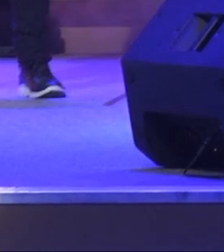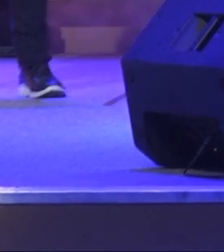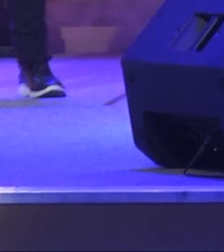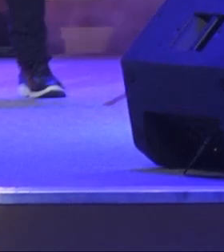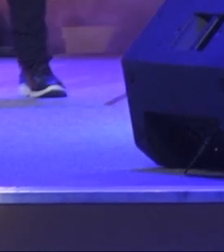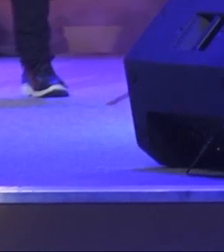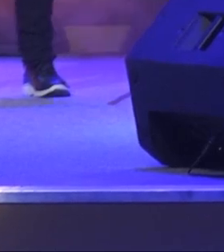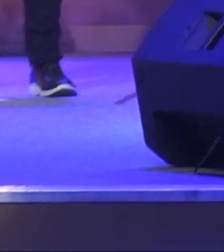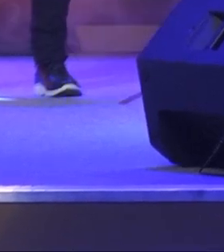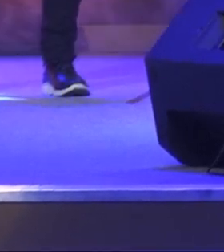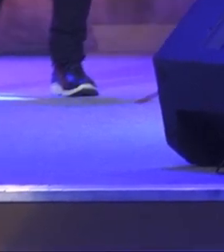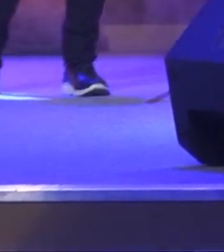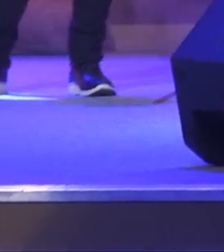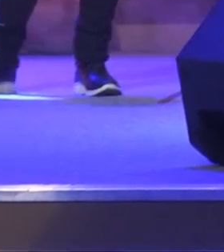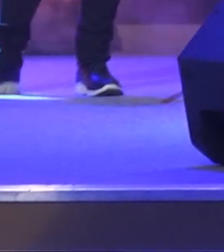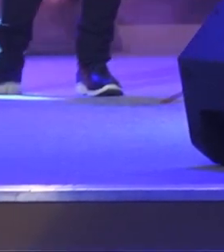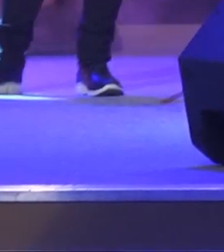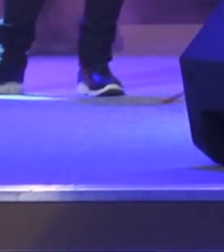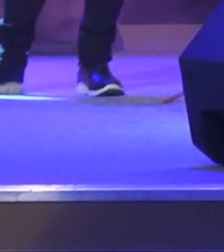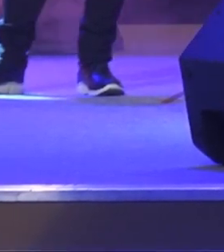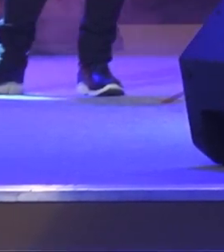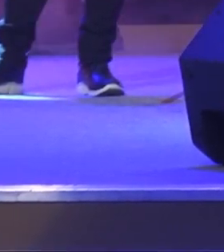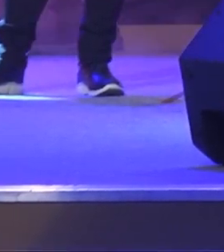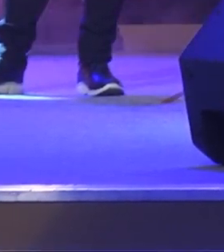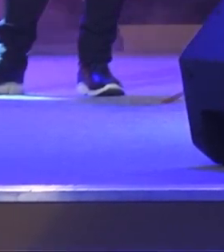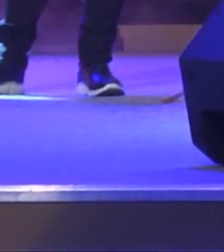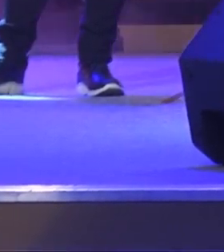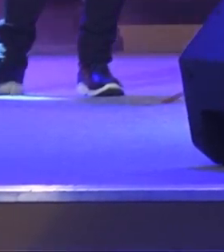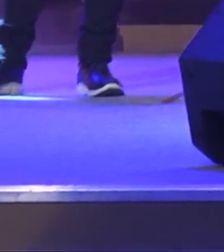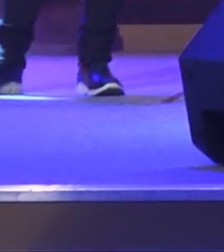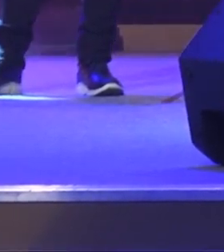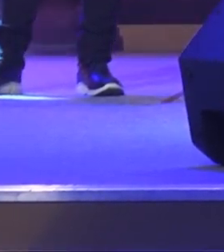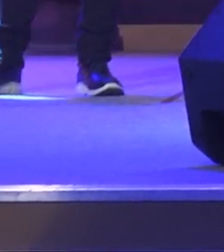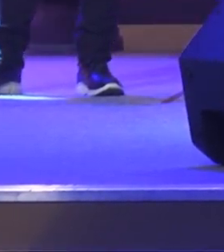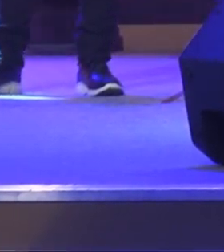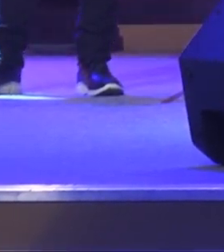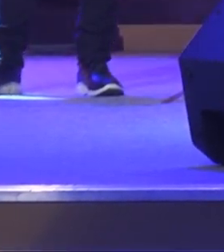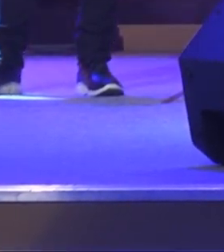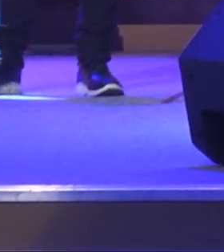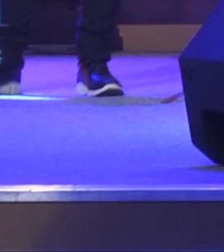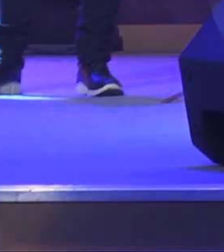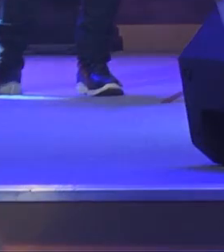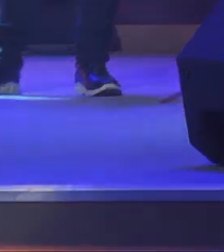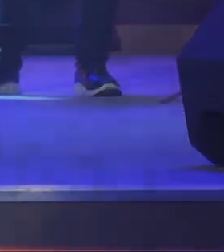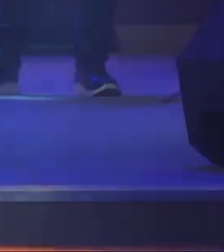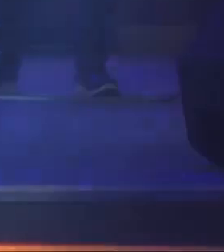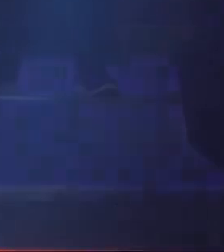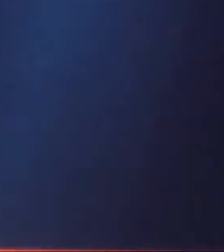Thank you.